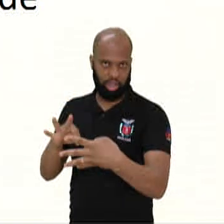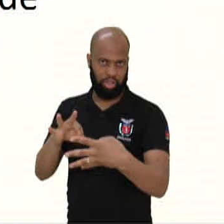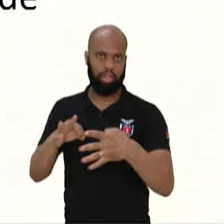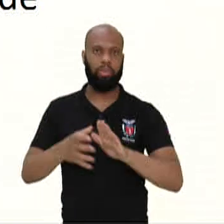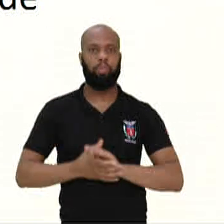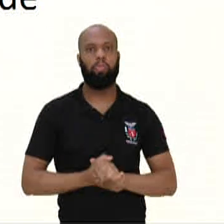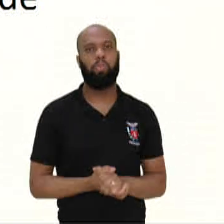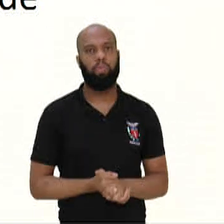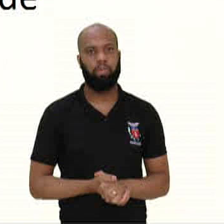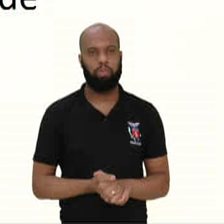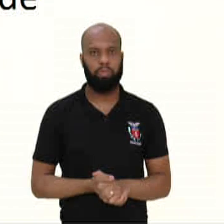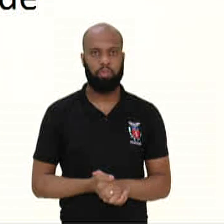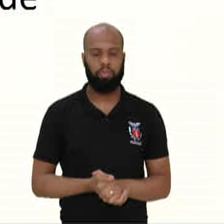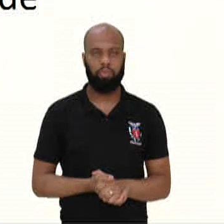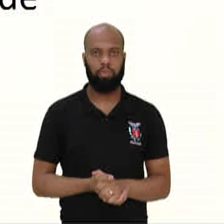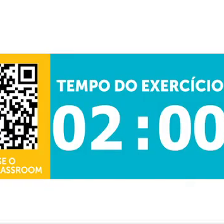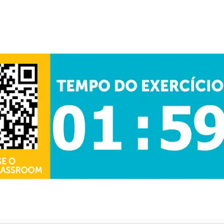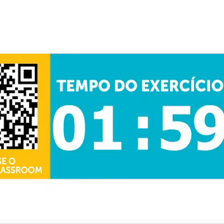aí responder.